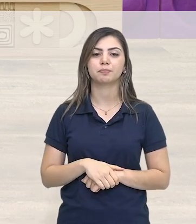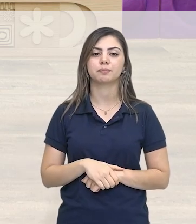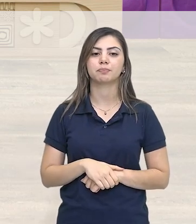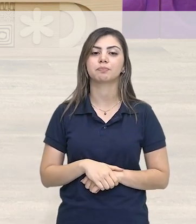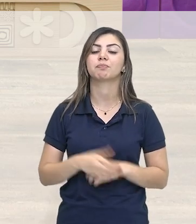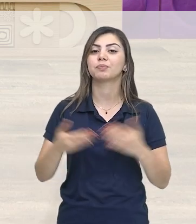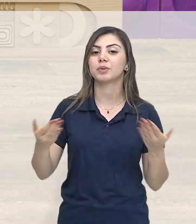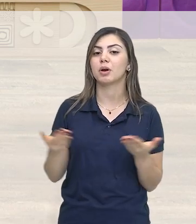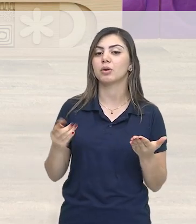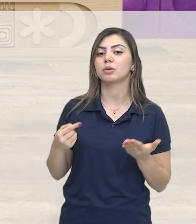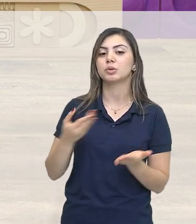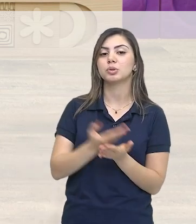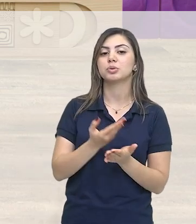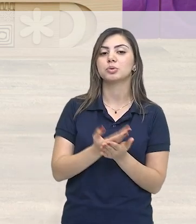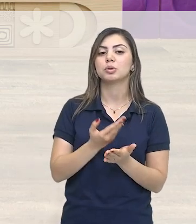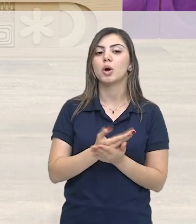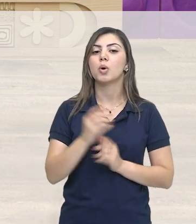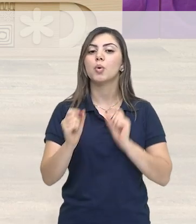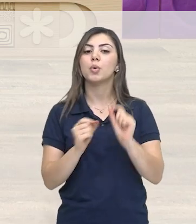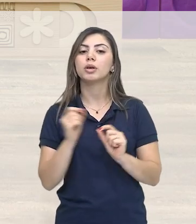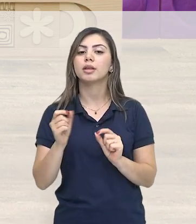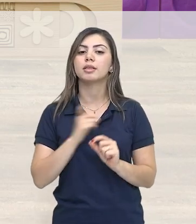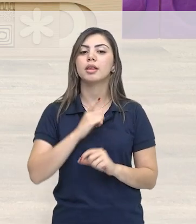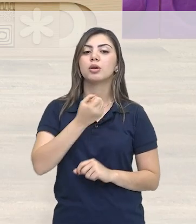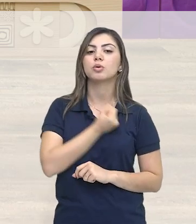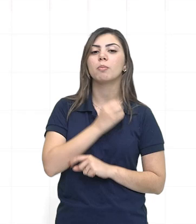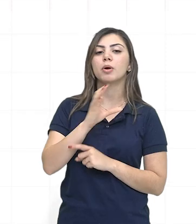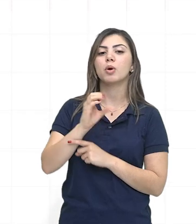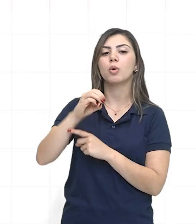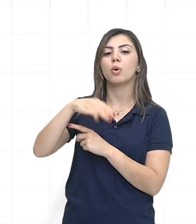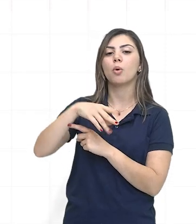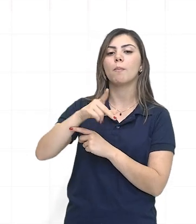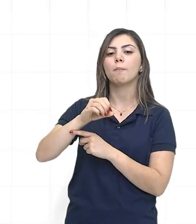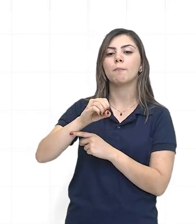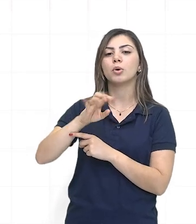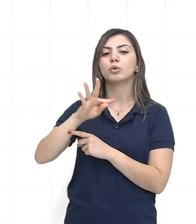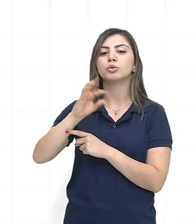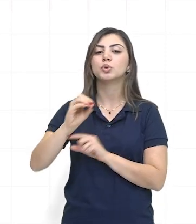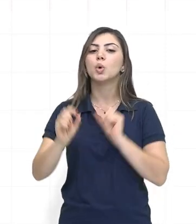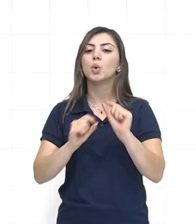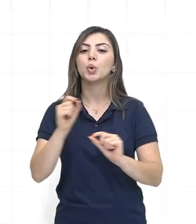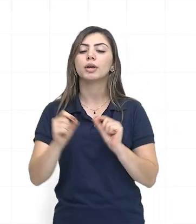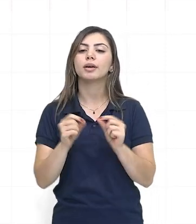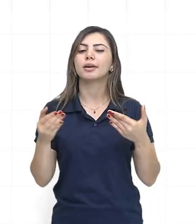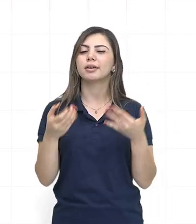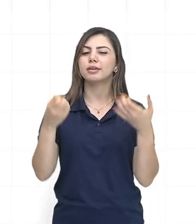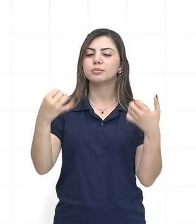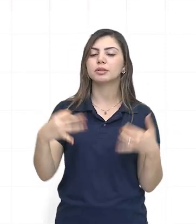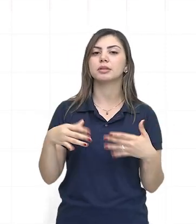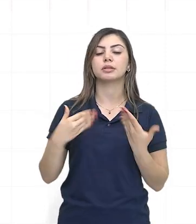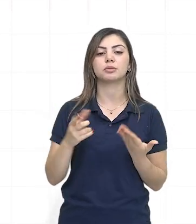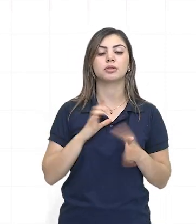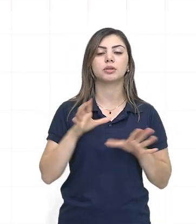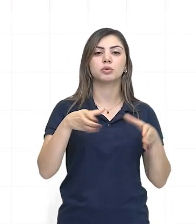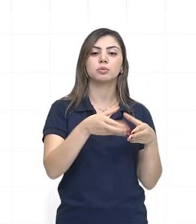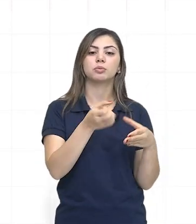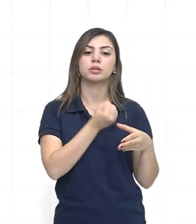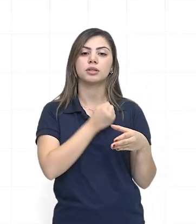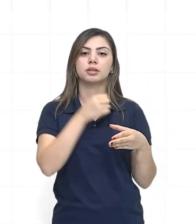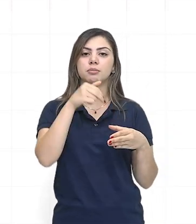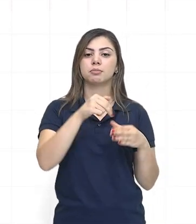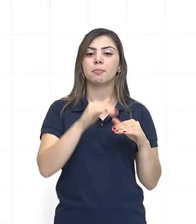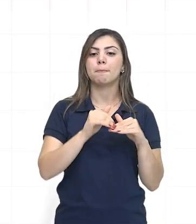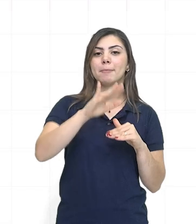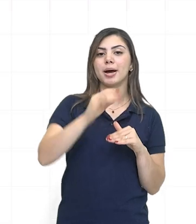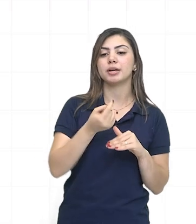Agora a gente vai ver o que são os números compostos. Vejam aqui comigo. Os números naturais maiores do que 1,